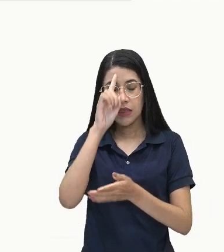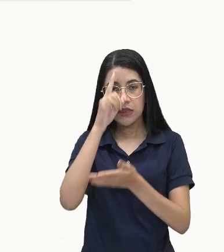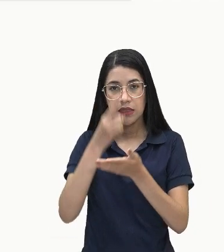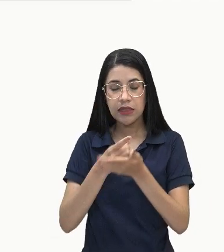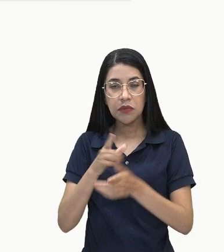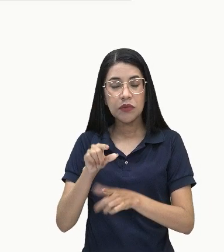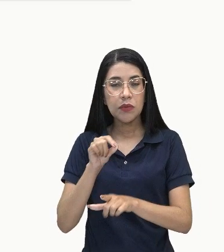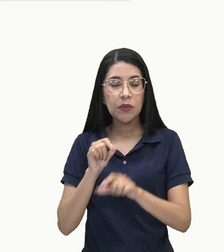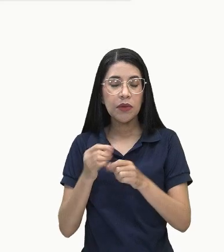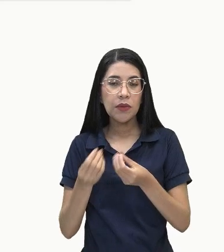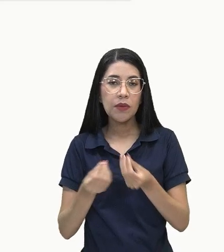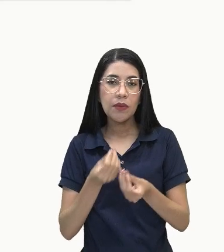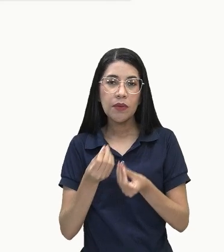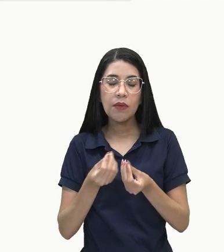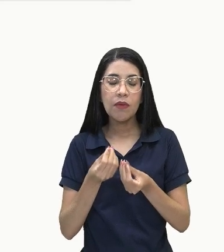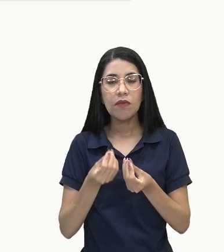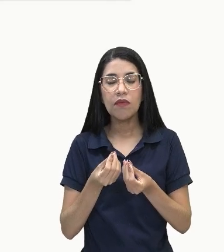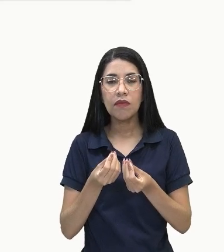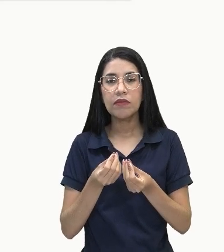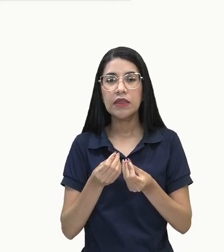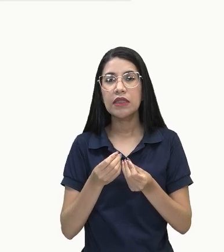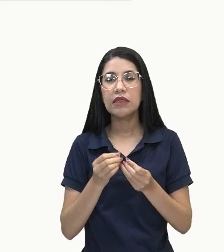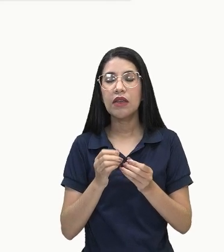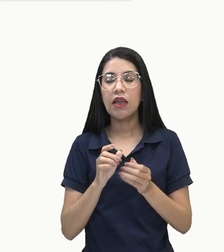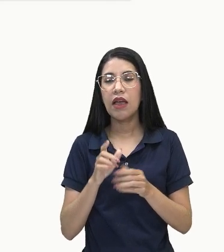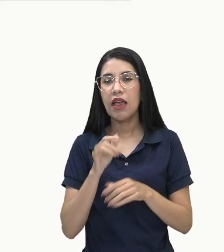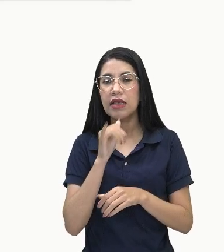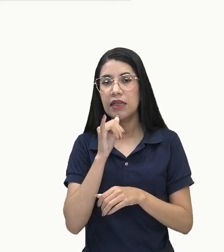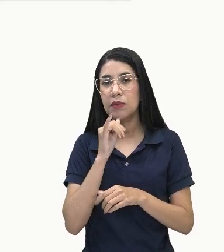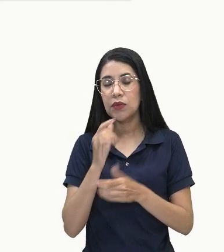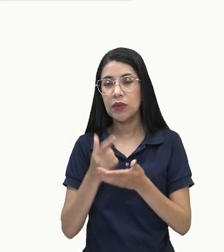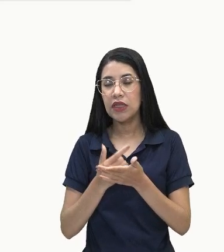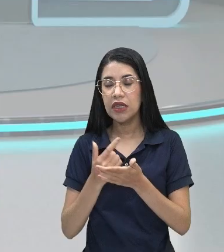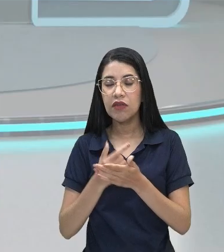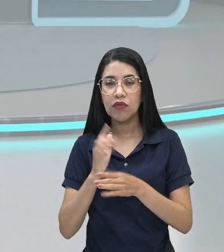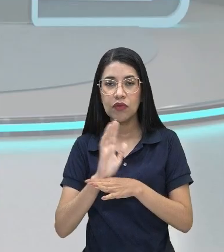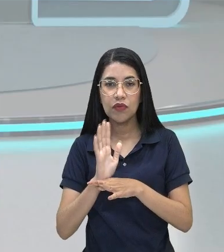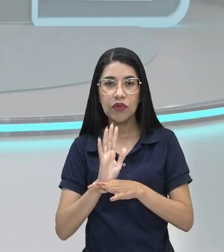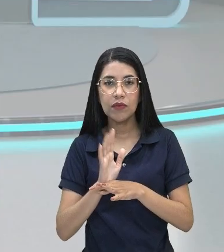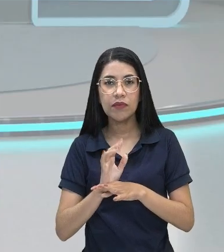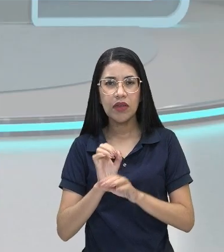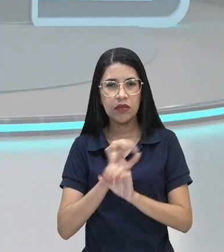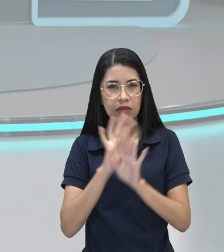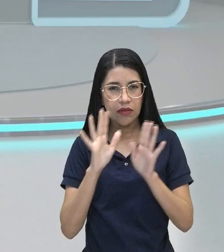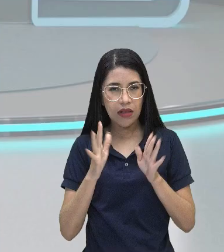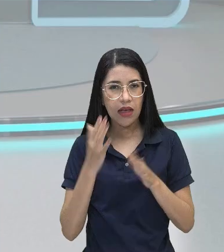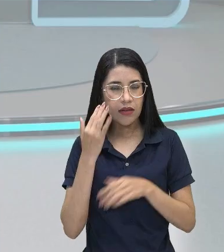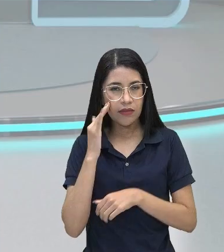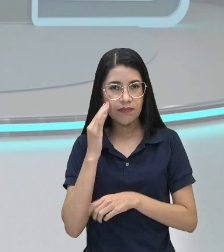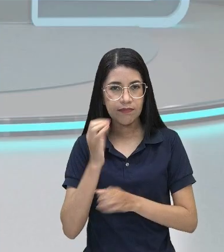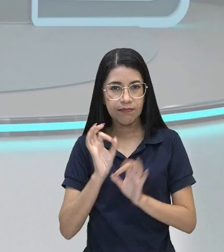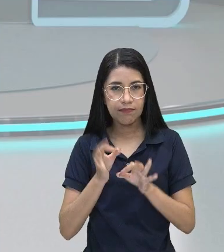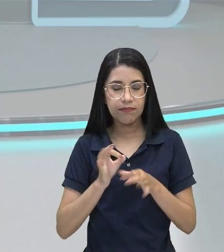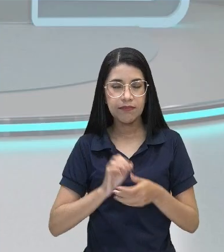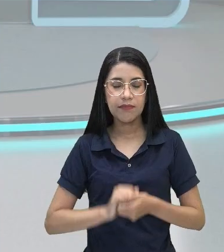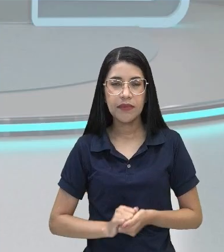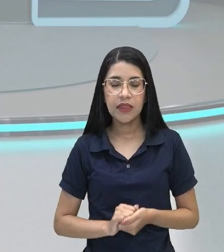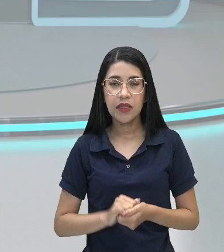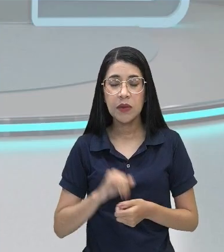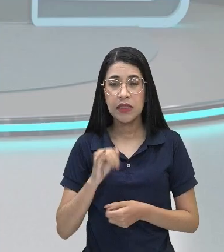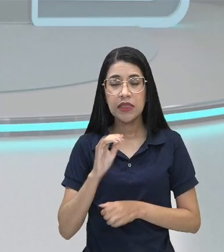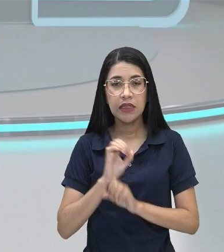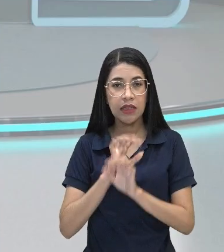decisão a respeito daquele produto cultural. Gente, isso aqui ficou claro para vocês? Ficou? Se